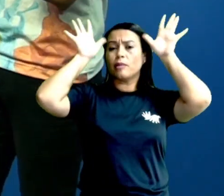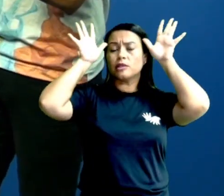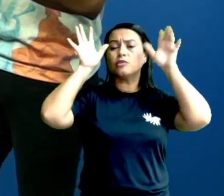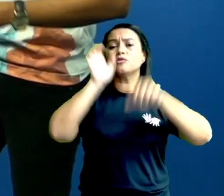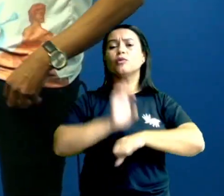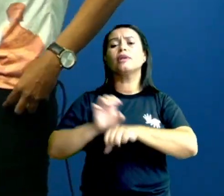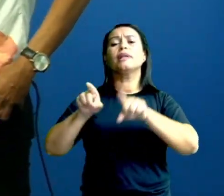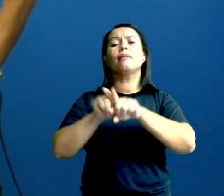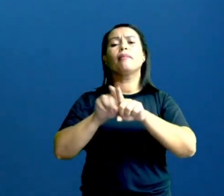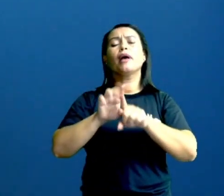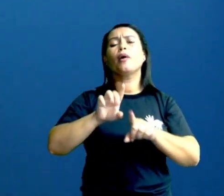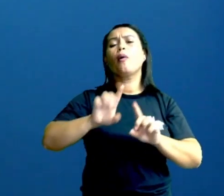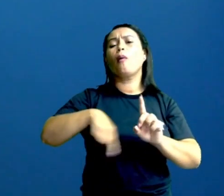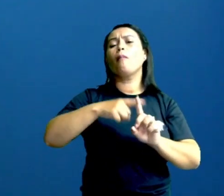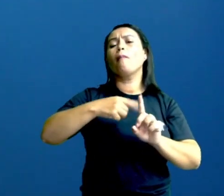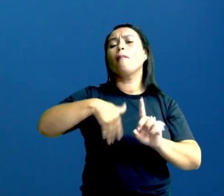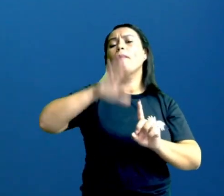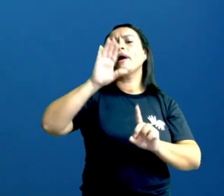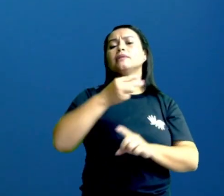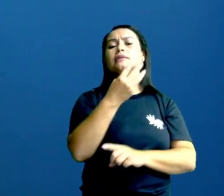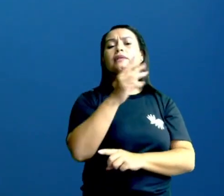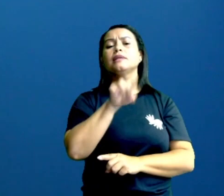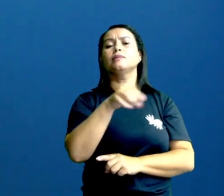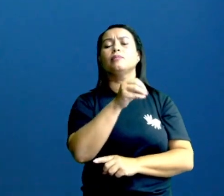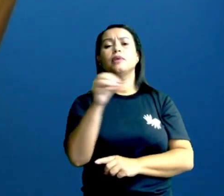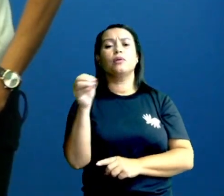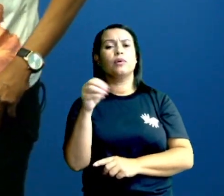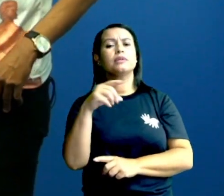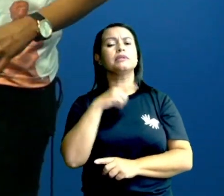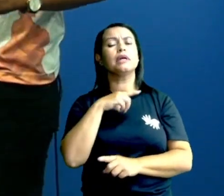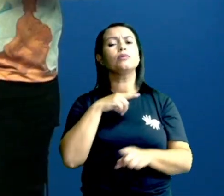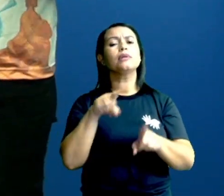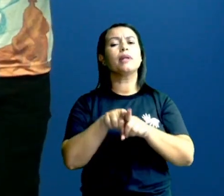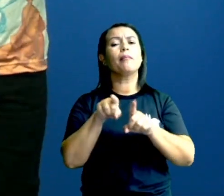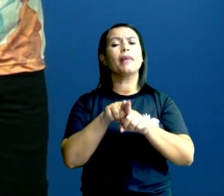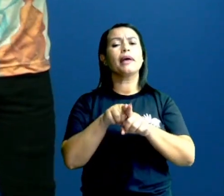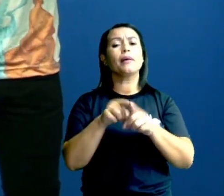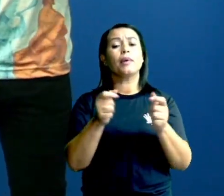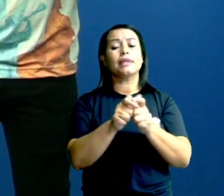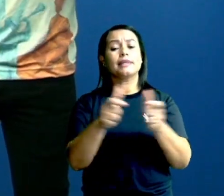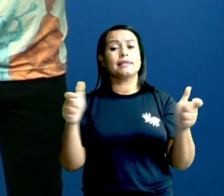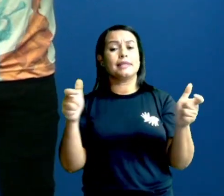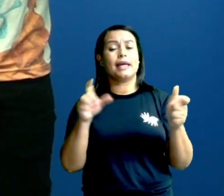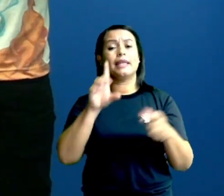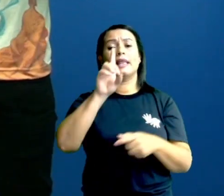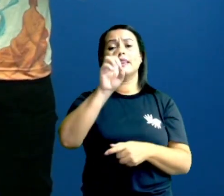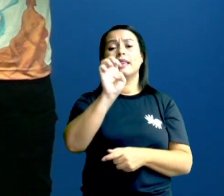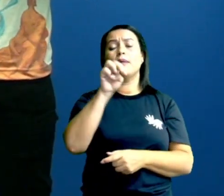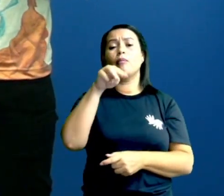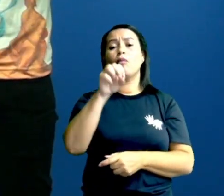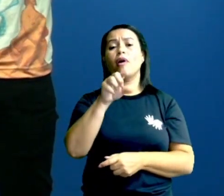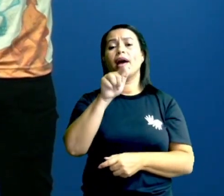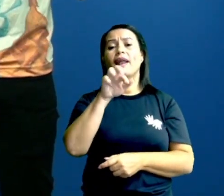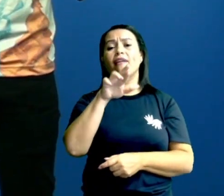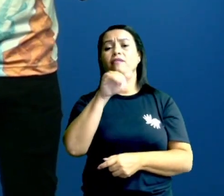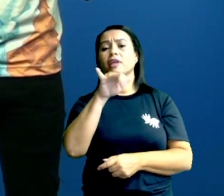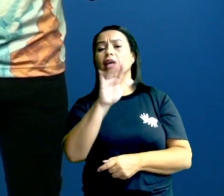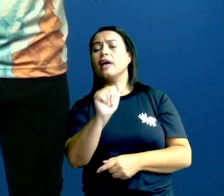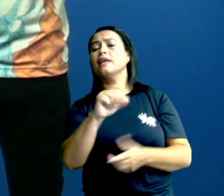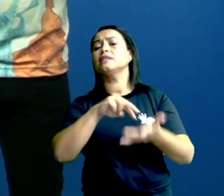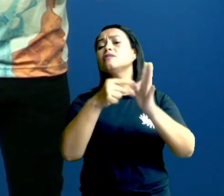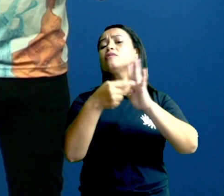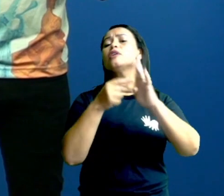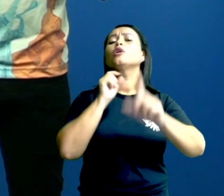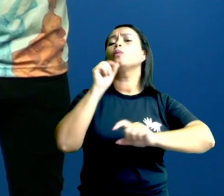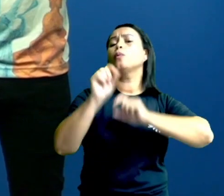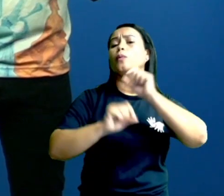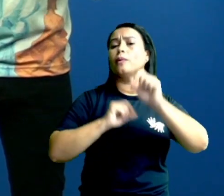milhões detalhe o contexto da densidade demográfica dessa região O que é que seria a densidade demográfica densidade demográfica seria